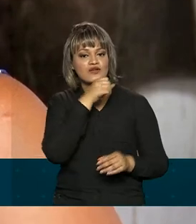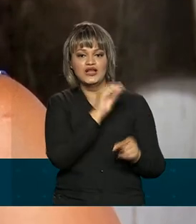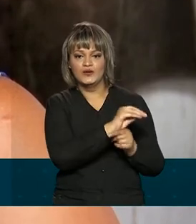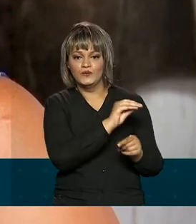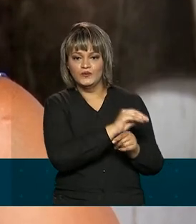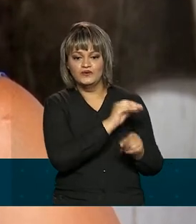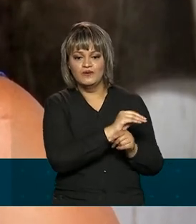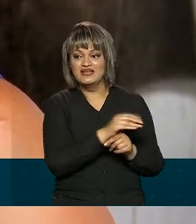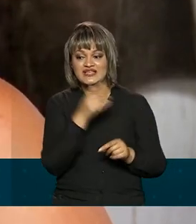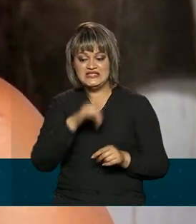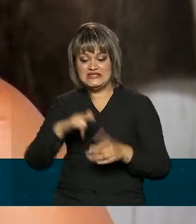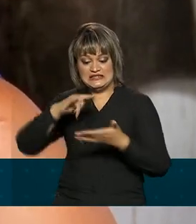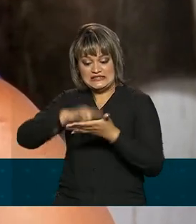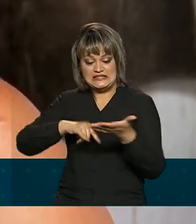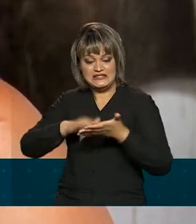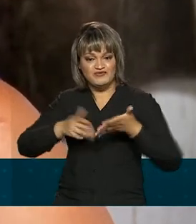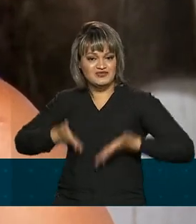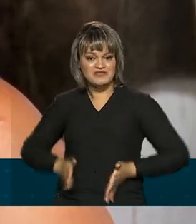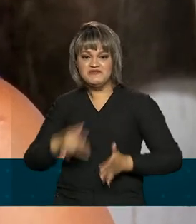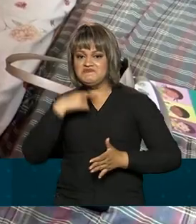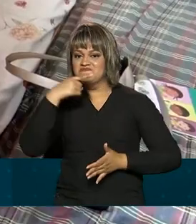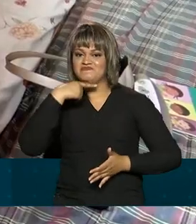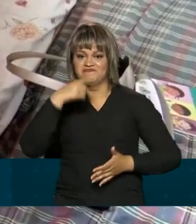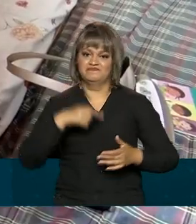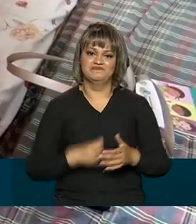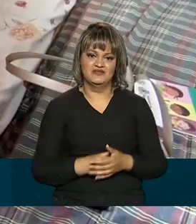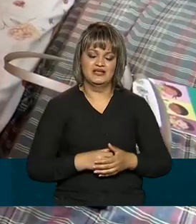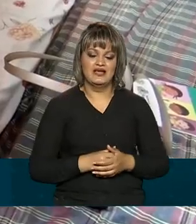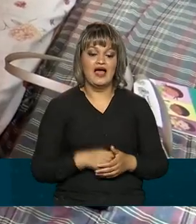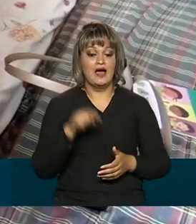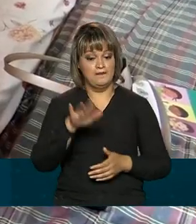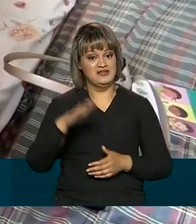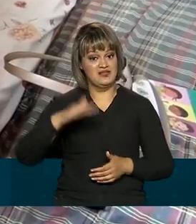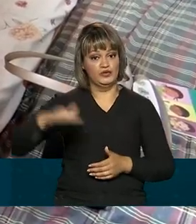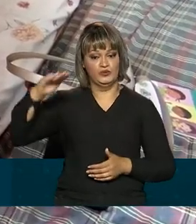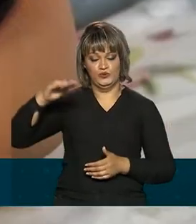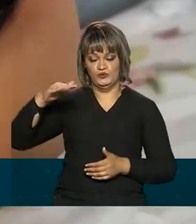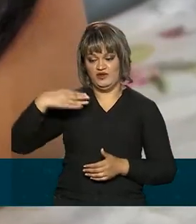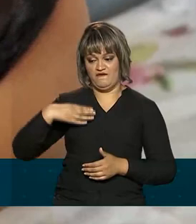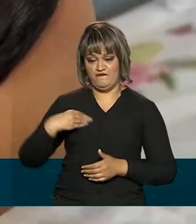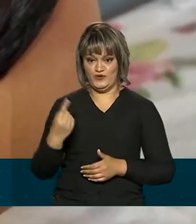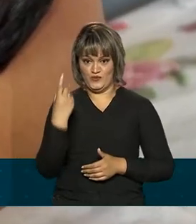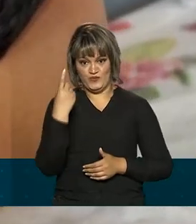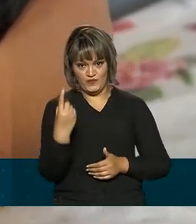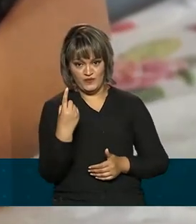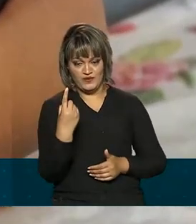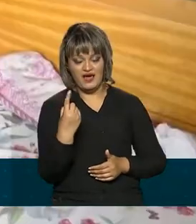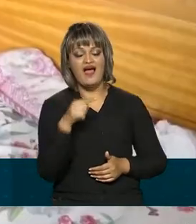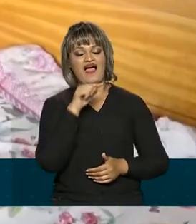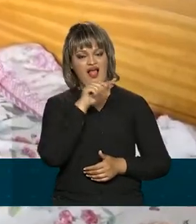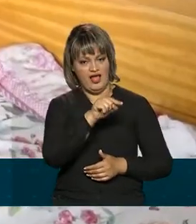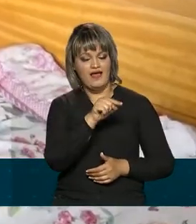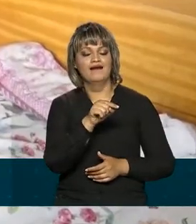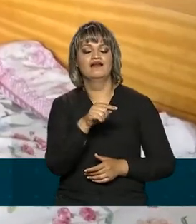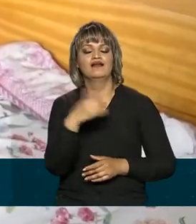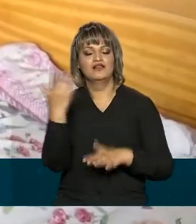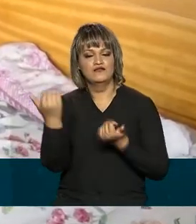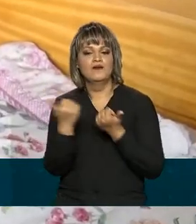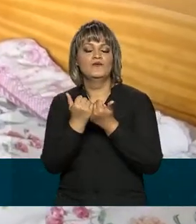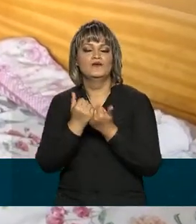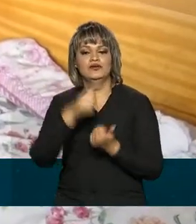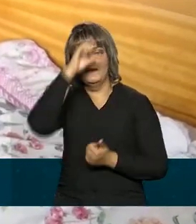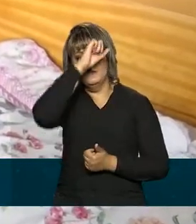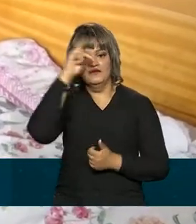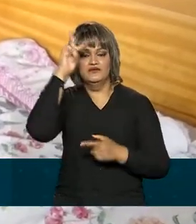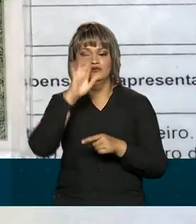não conseguiu fazer a certidão de nascimento da neta. Já adulta e mãe de uma criança, Rafaela contou com o suporte da